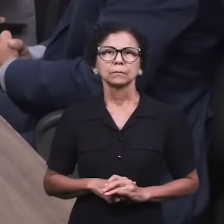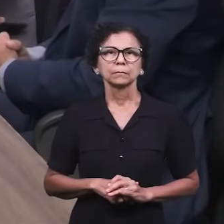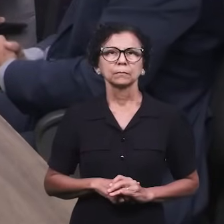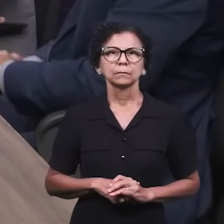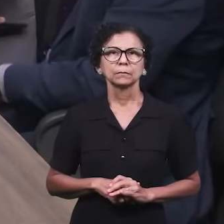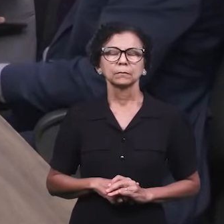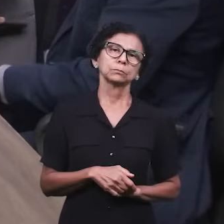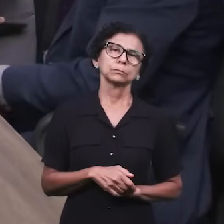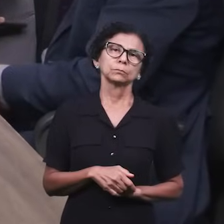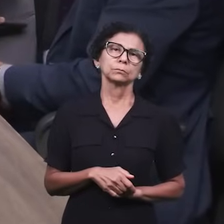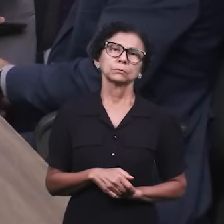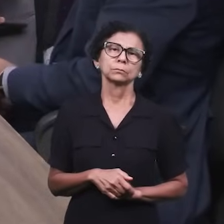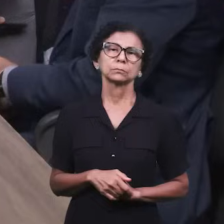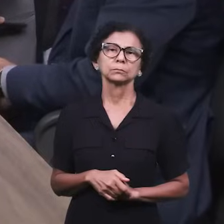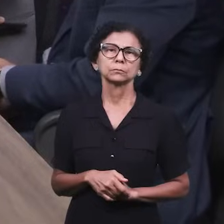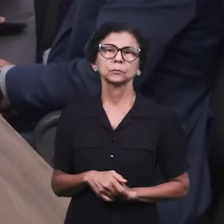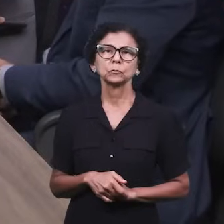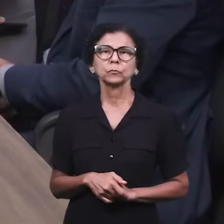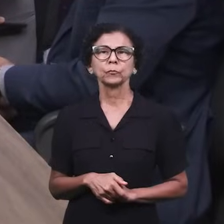do Espírito.